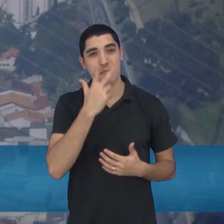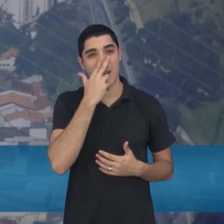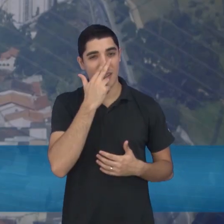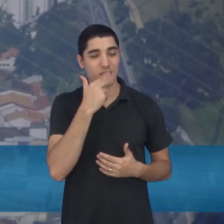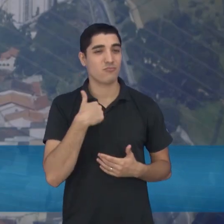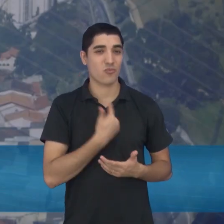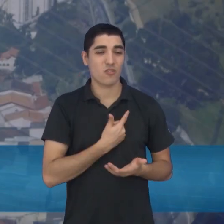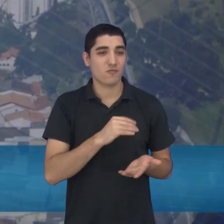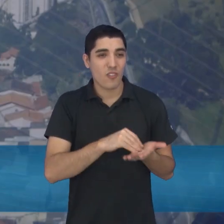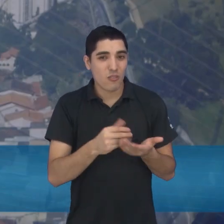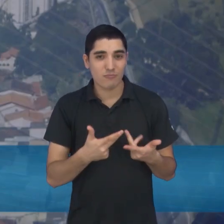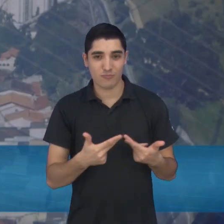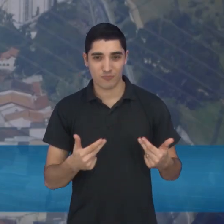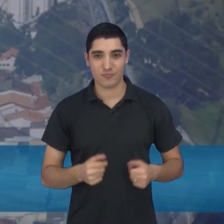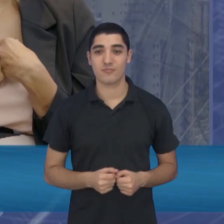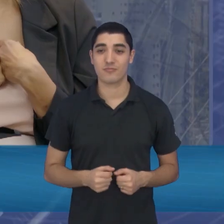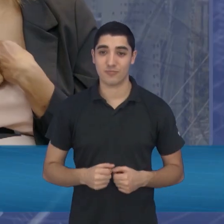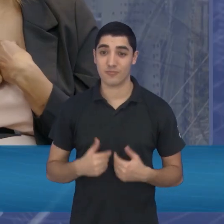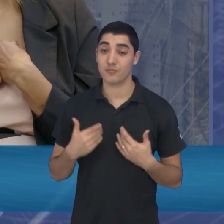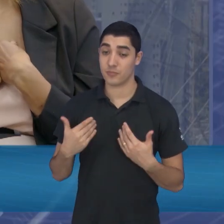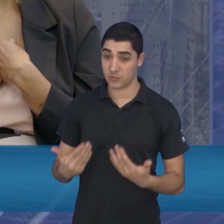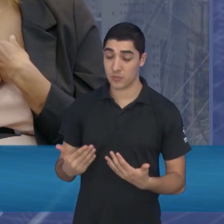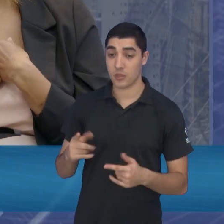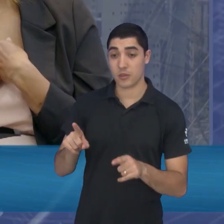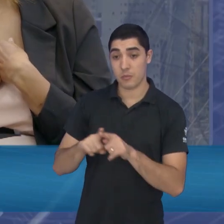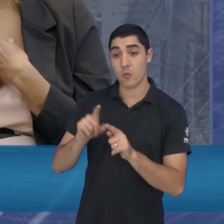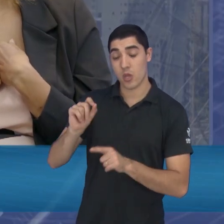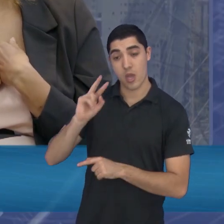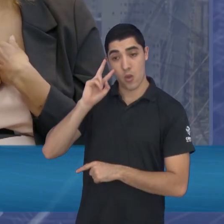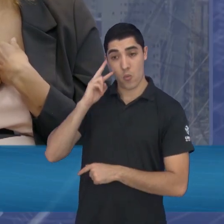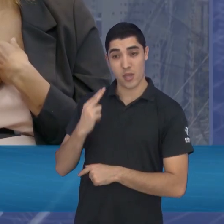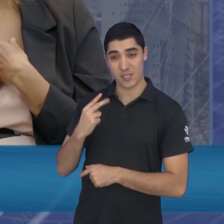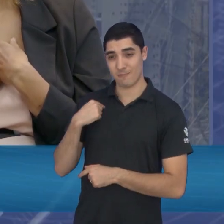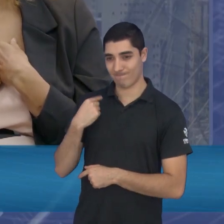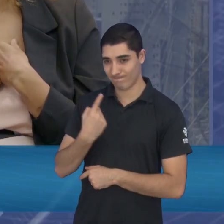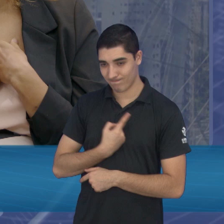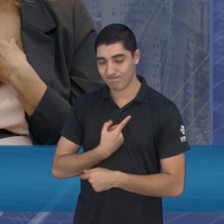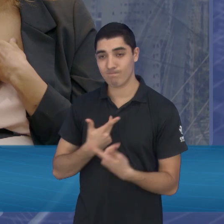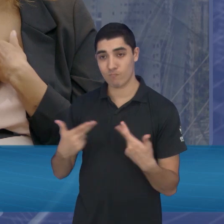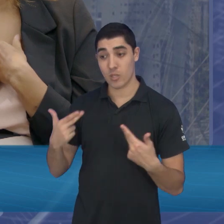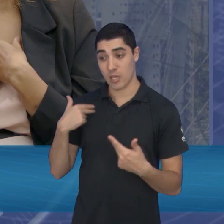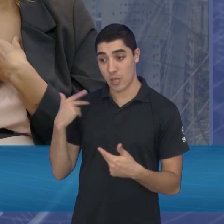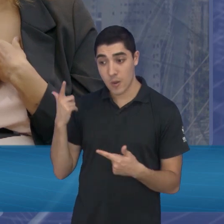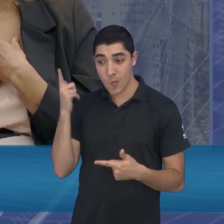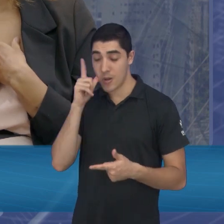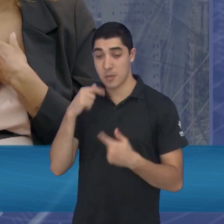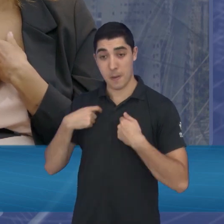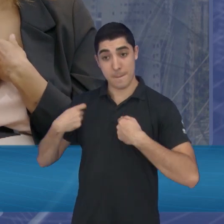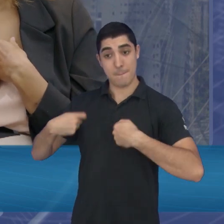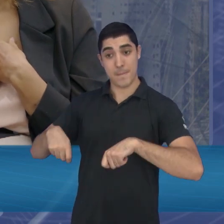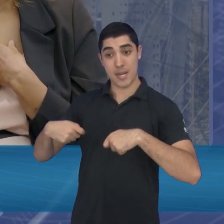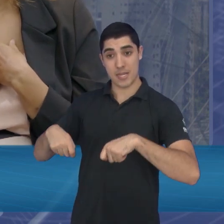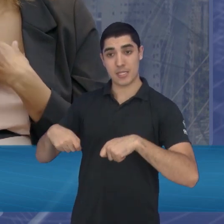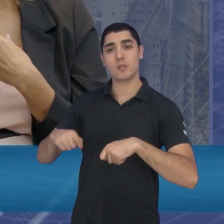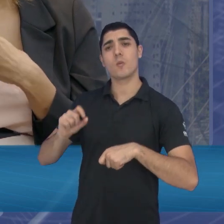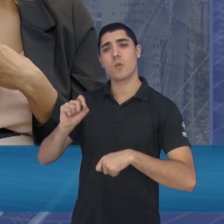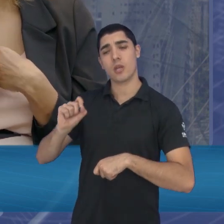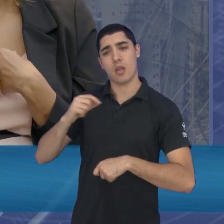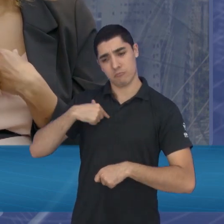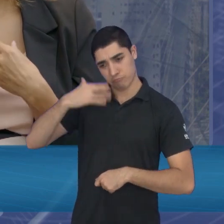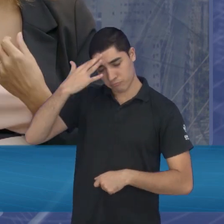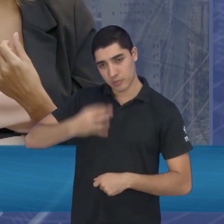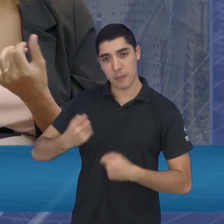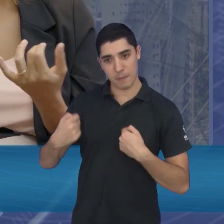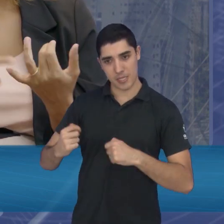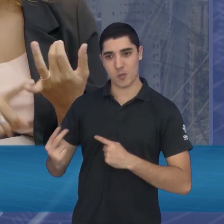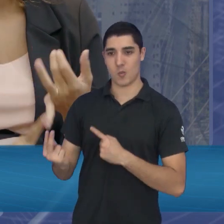Com as Exatamente. ferramentas. A partir de reconhecer a nossa falta, eu sou capaz de ir atrás daquilo que eu preciso e, sem dúvida, se cuidar.